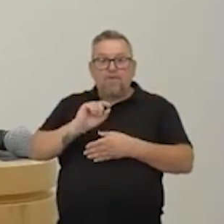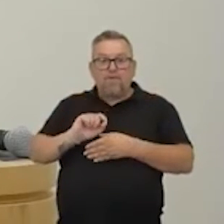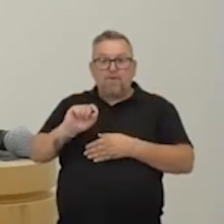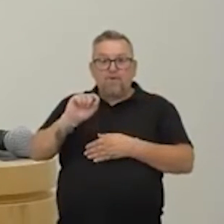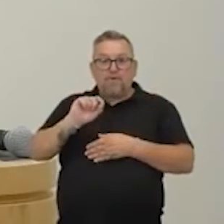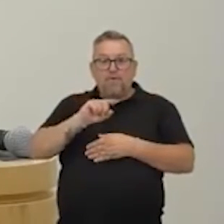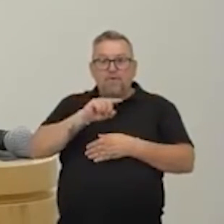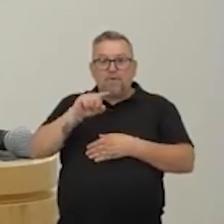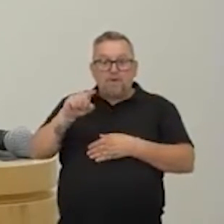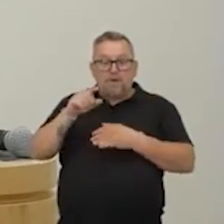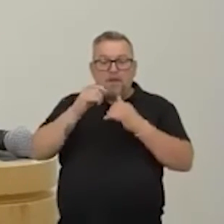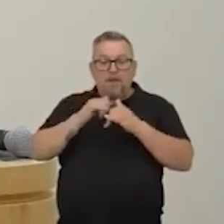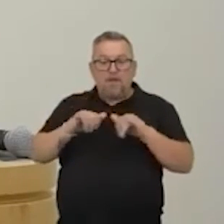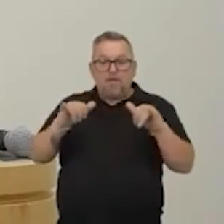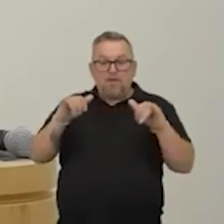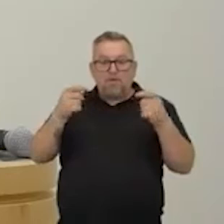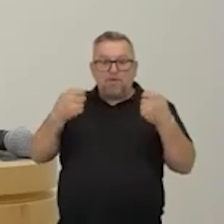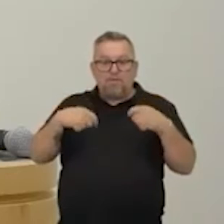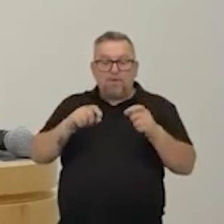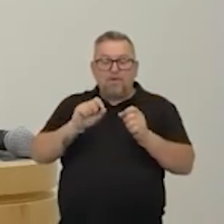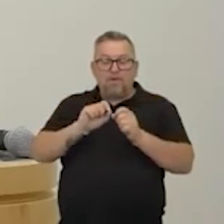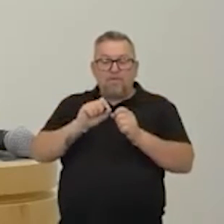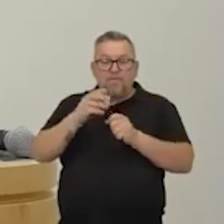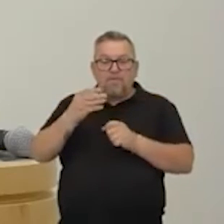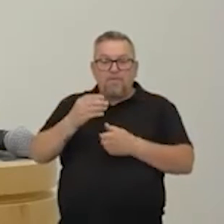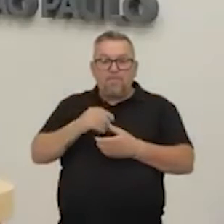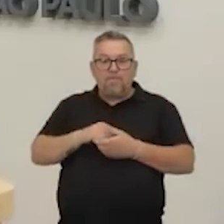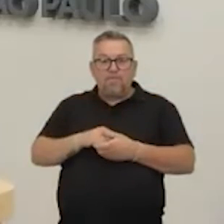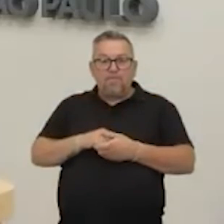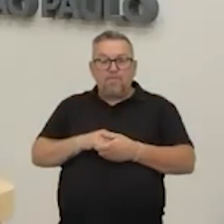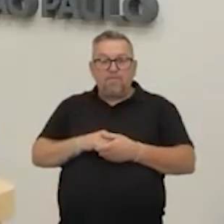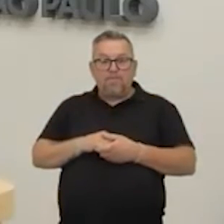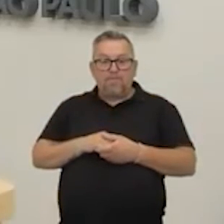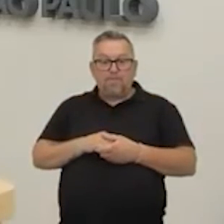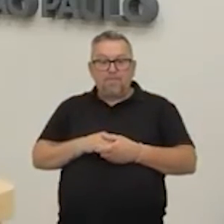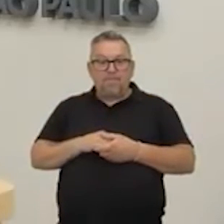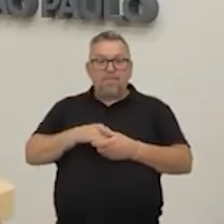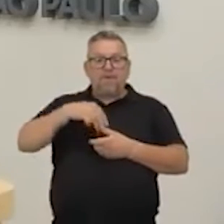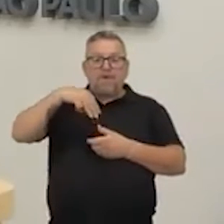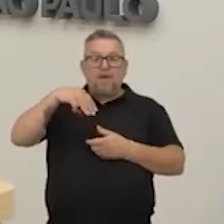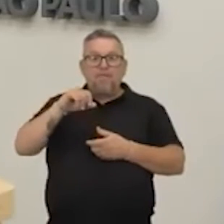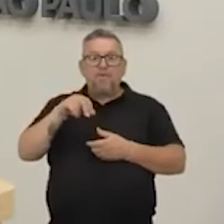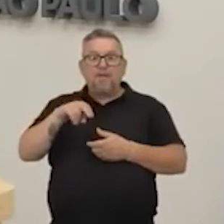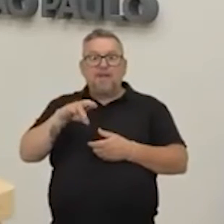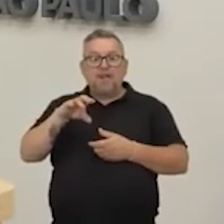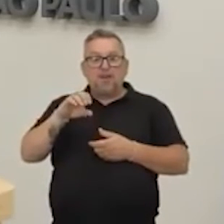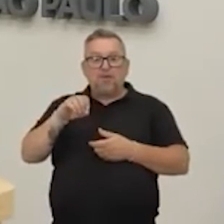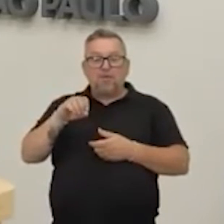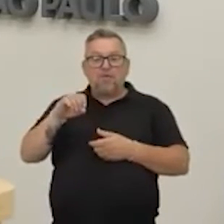para os eletrônicos, né? Que a gente precisa muito. É que, na realidade, nós temos os minérios,